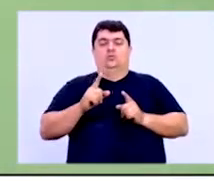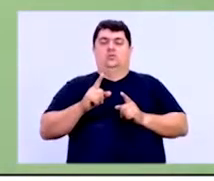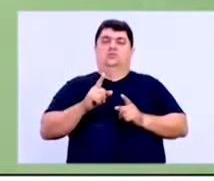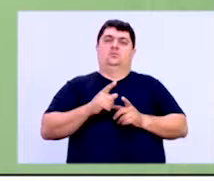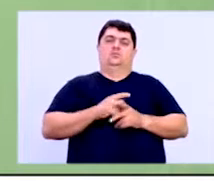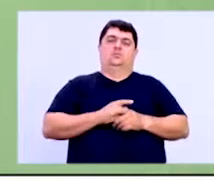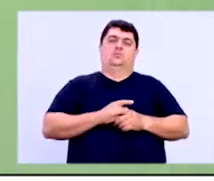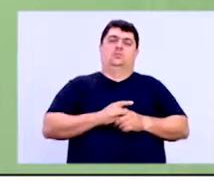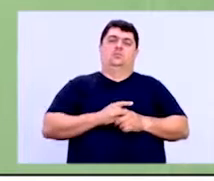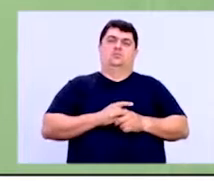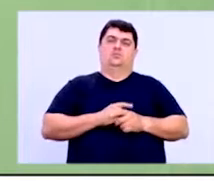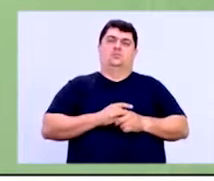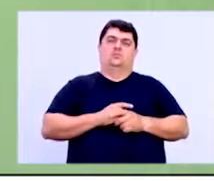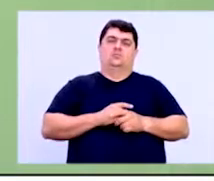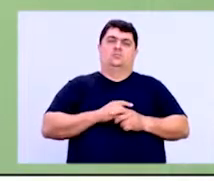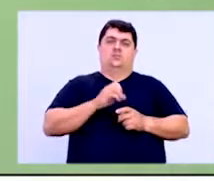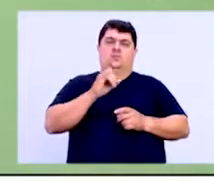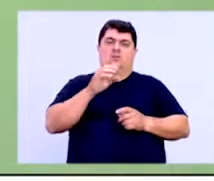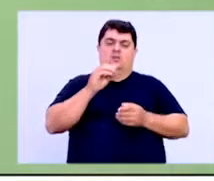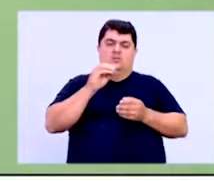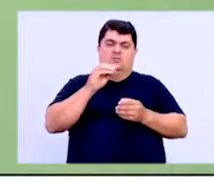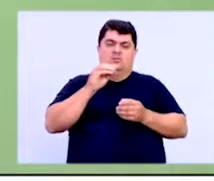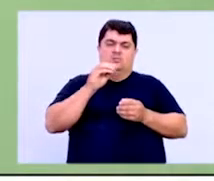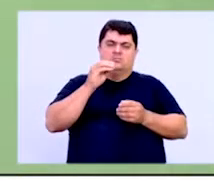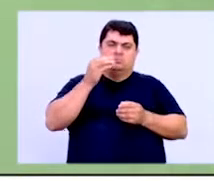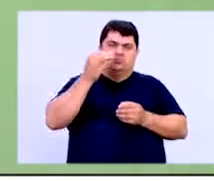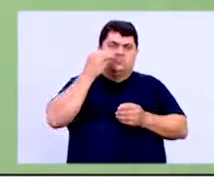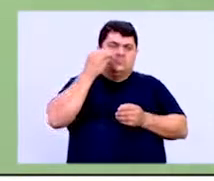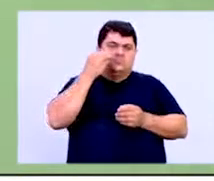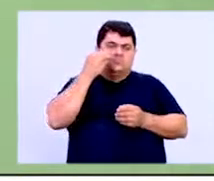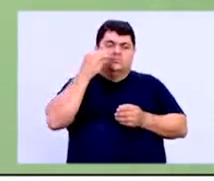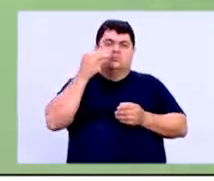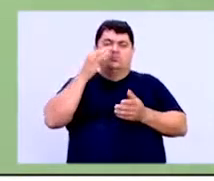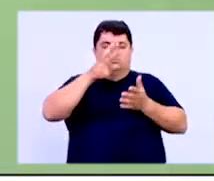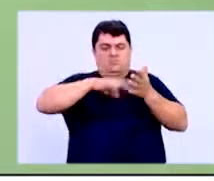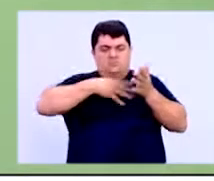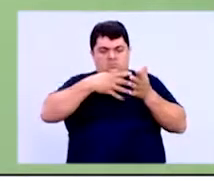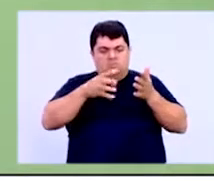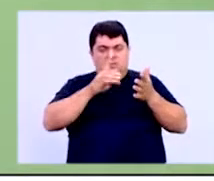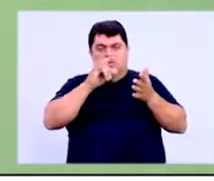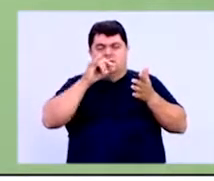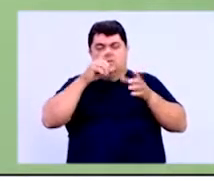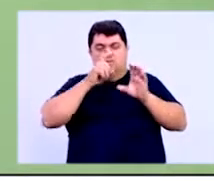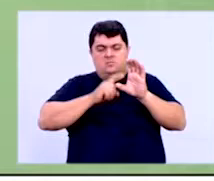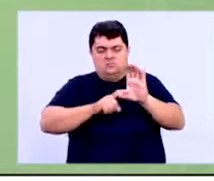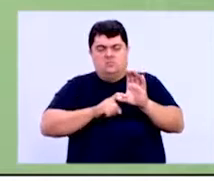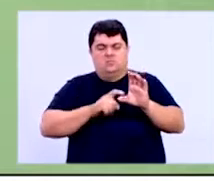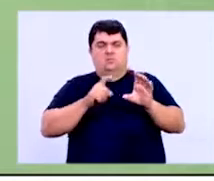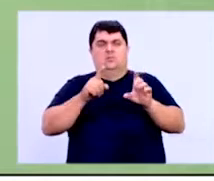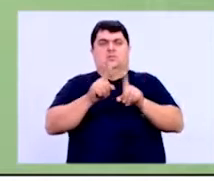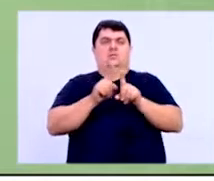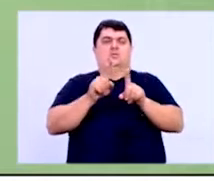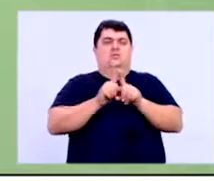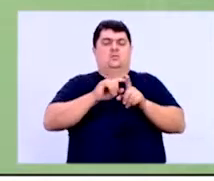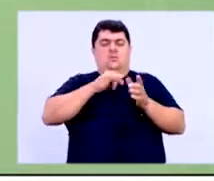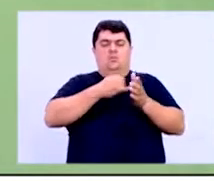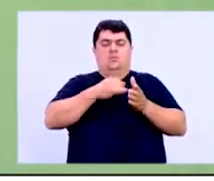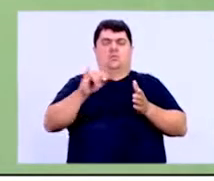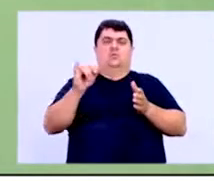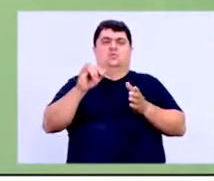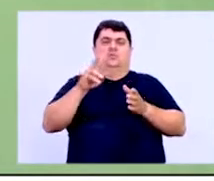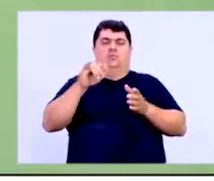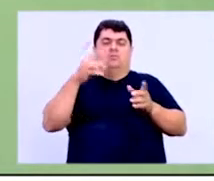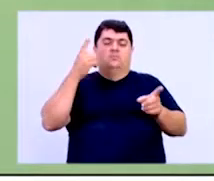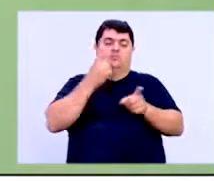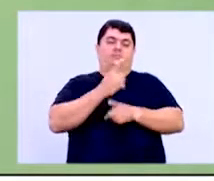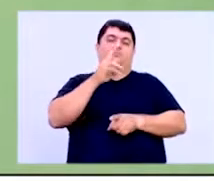entenderam? Então, você fazendo um estudo da sua planilha de despesas, da sua planilha de impostos, você alcança